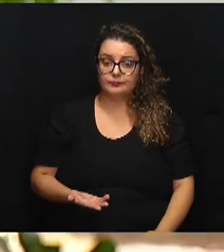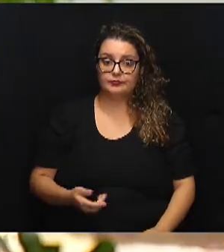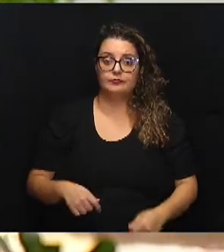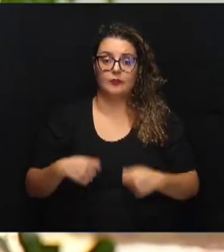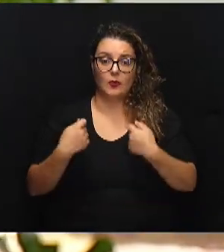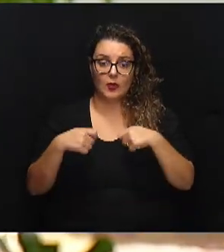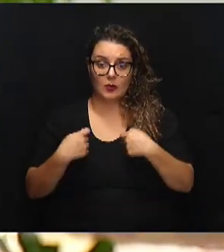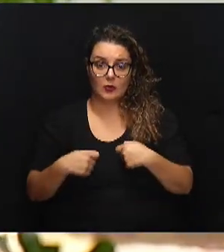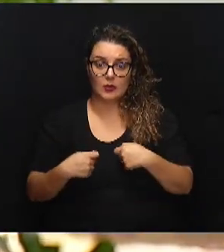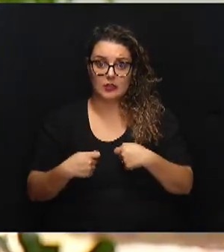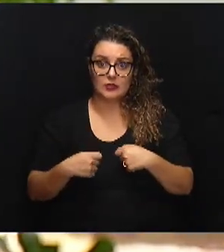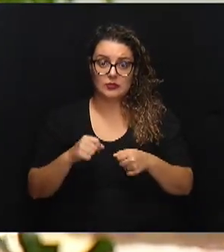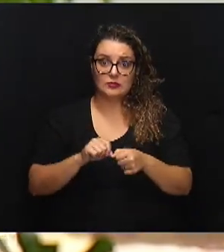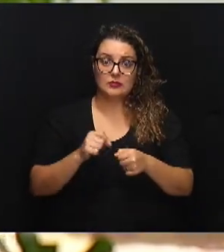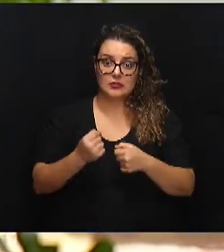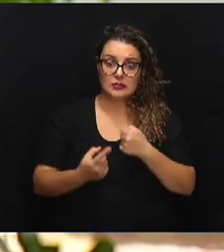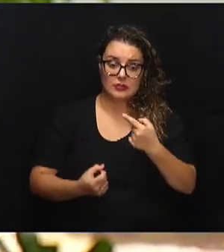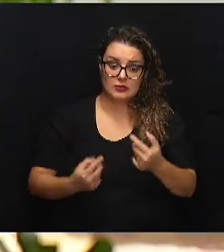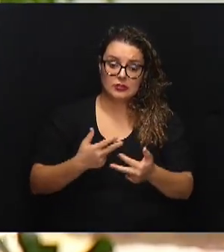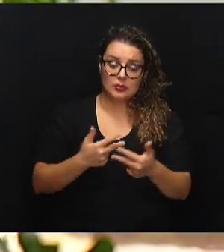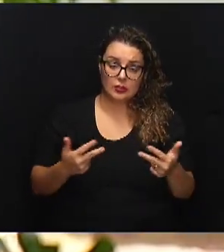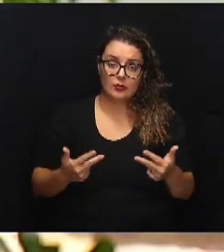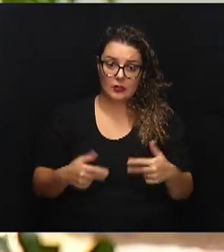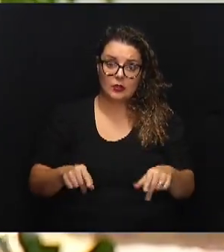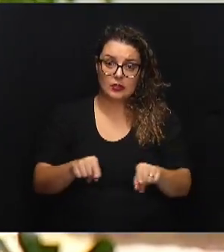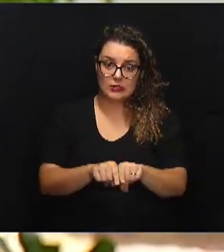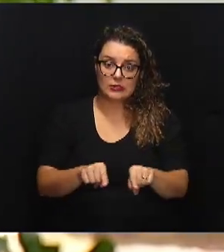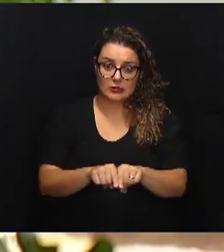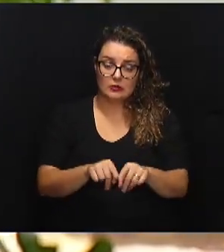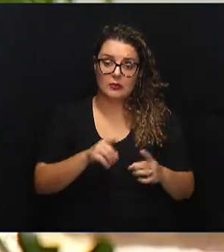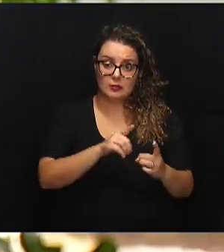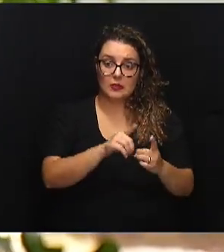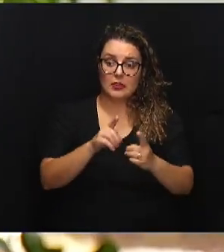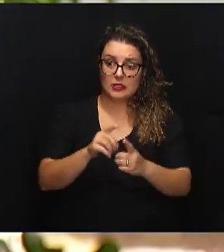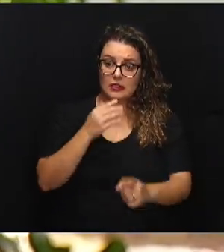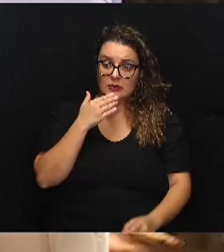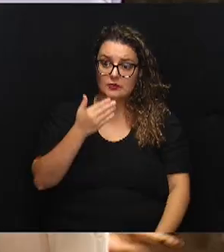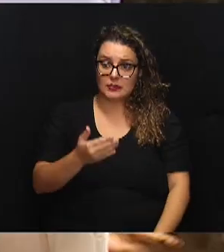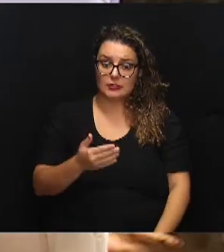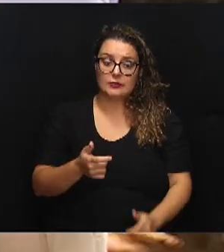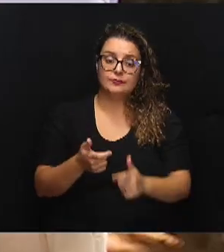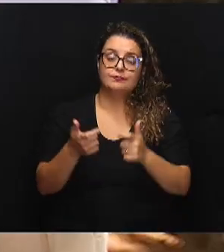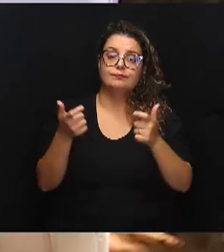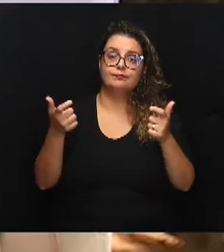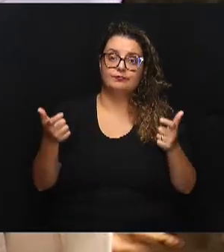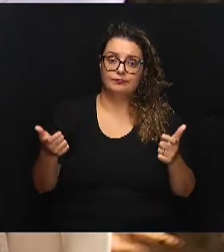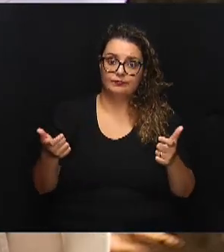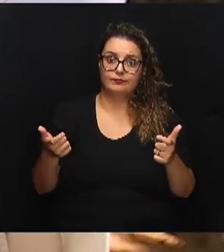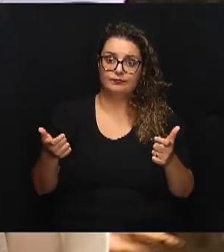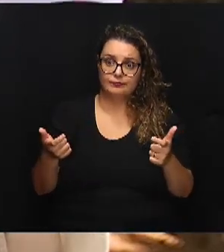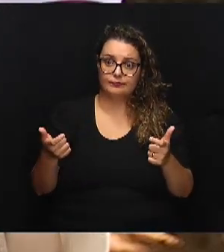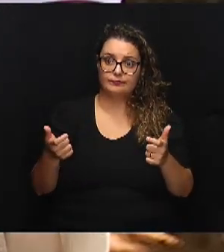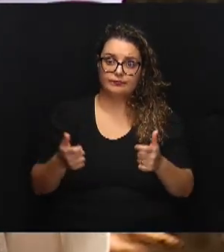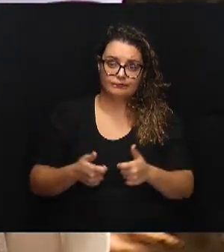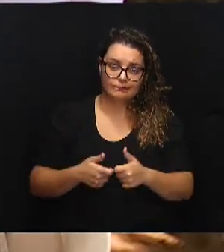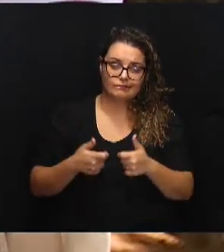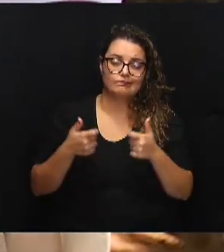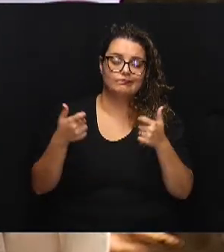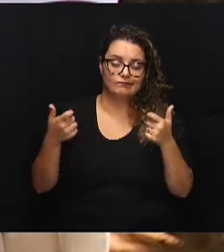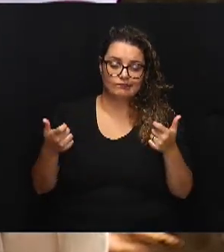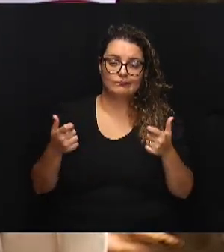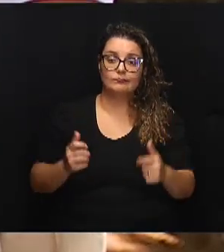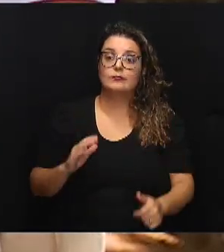necessidade de fazer alguma coisa também para atender essa demanda era muito grande, muito grande.